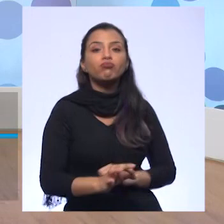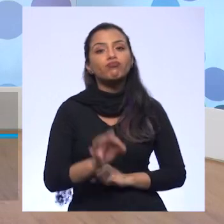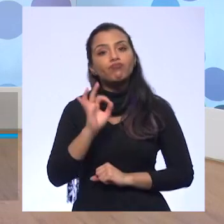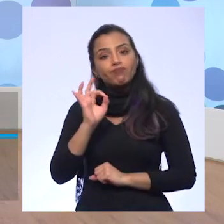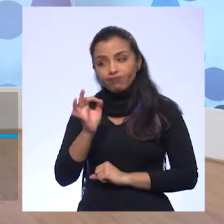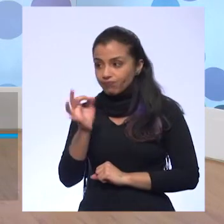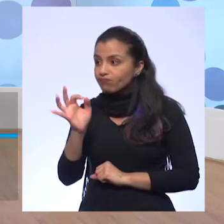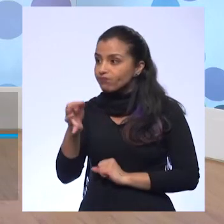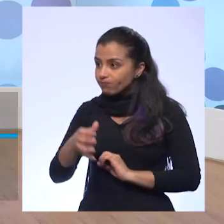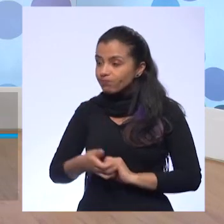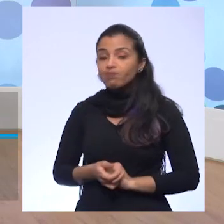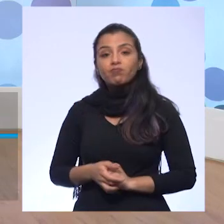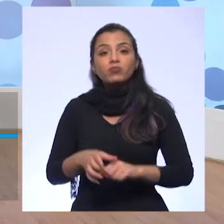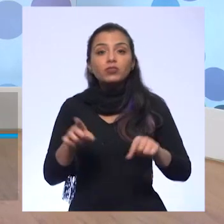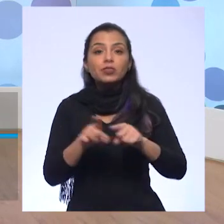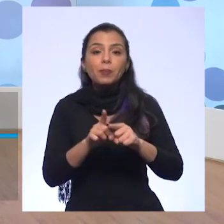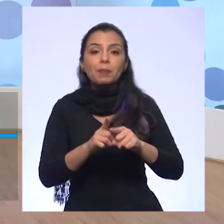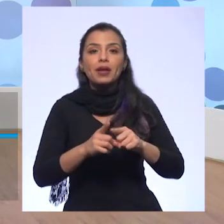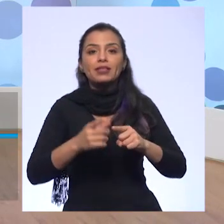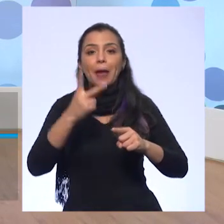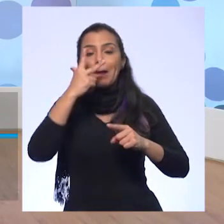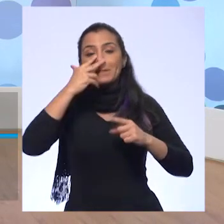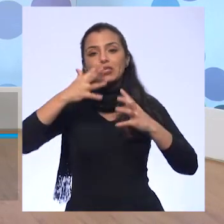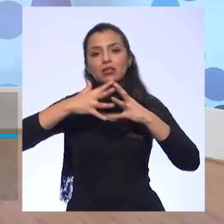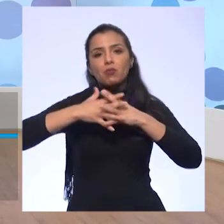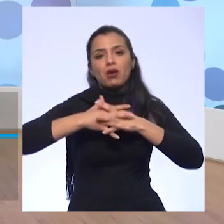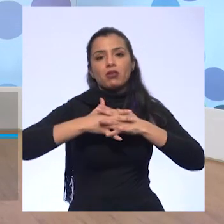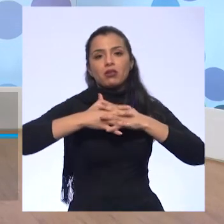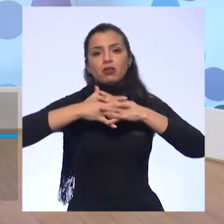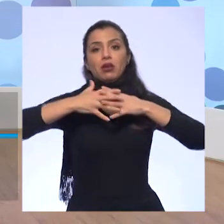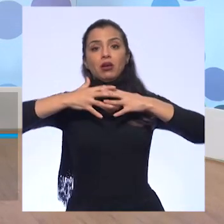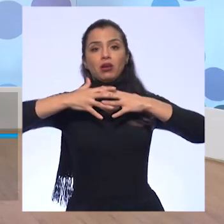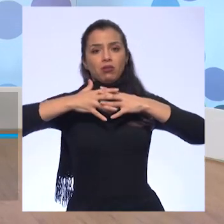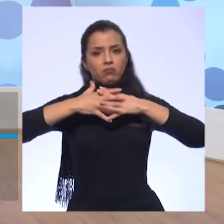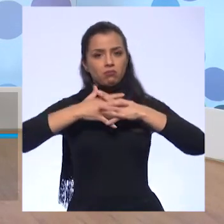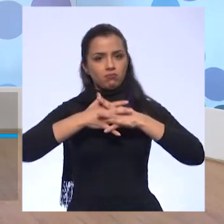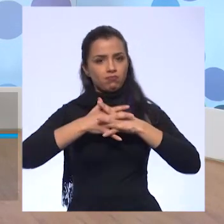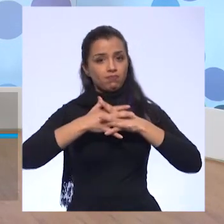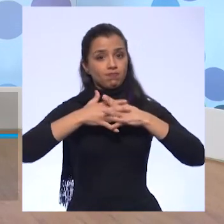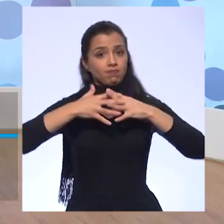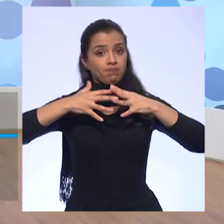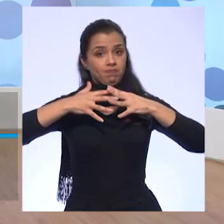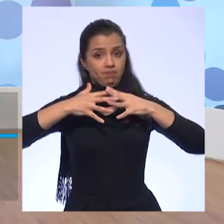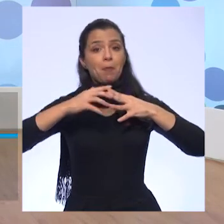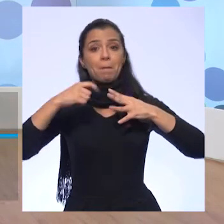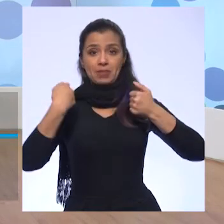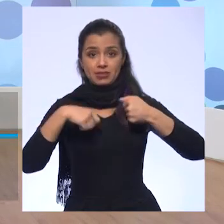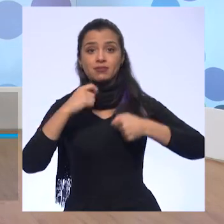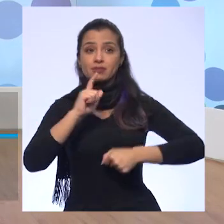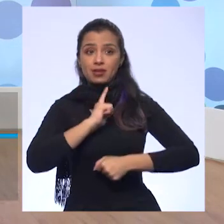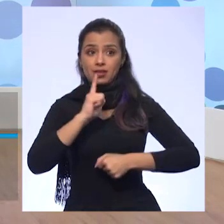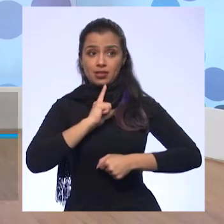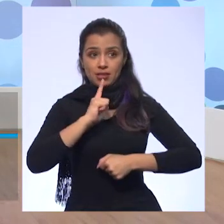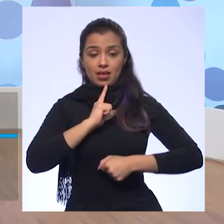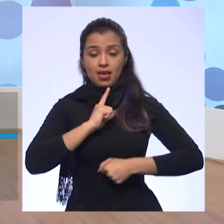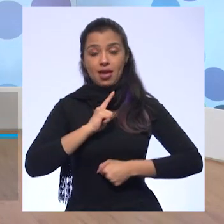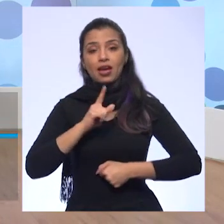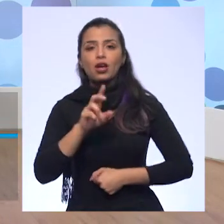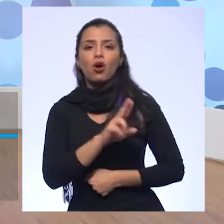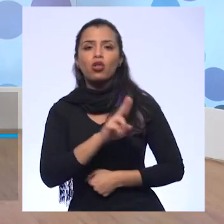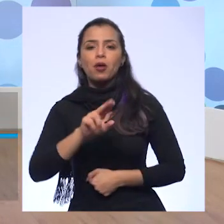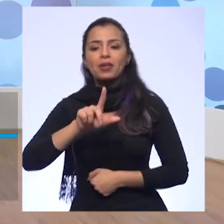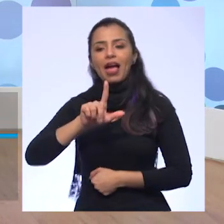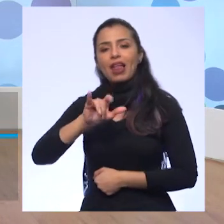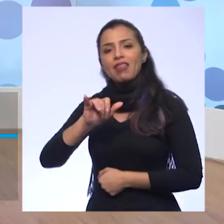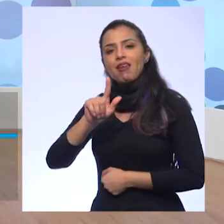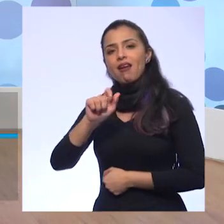ossos. Eles têm que ter uma certa elasticidade, né? Então, a gente tem os ligamentos, ainda além dos tendões, a gente tem os ligamentos. E o